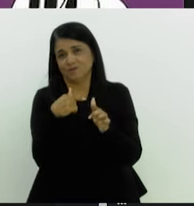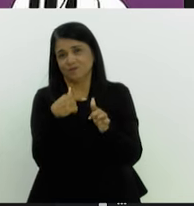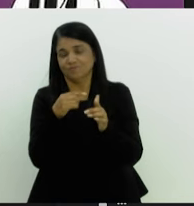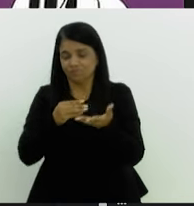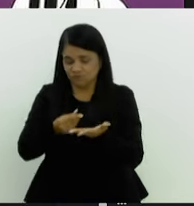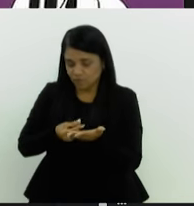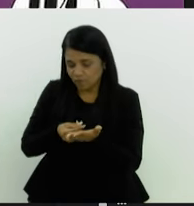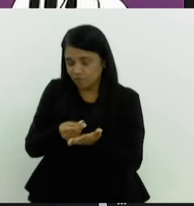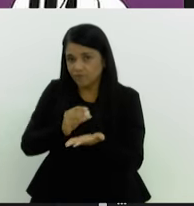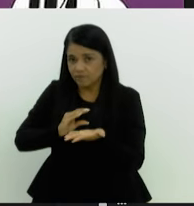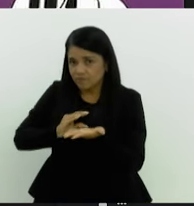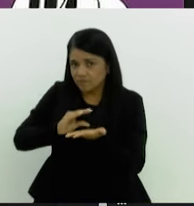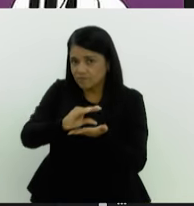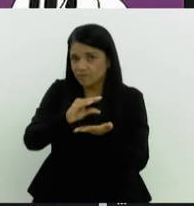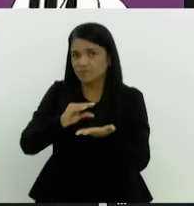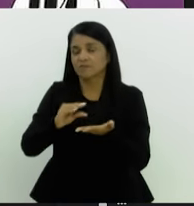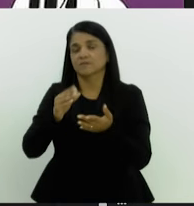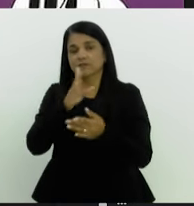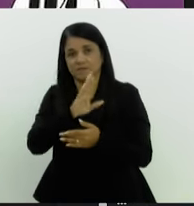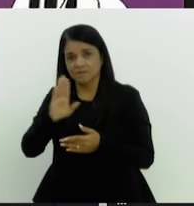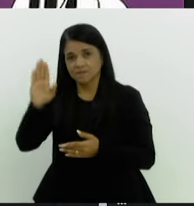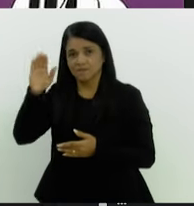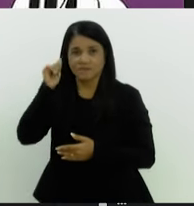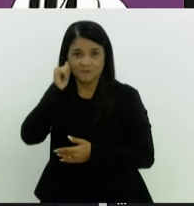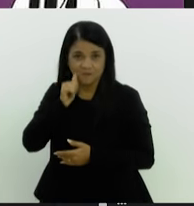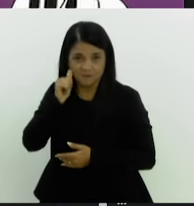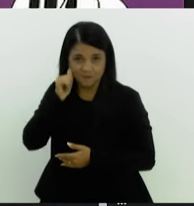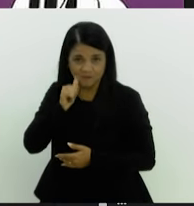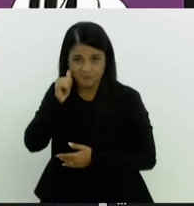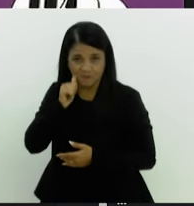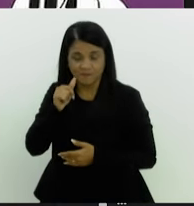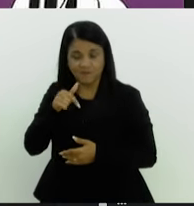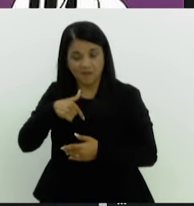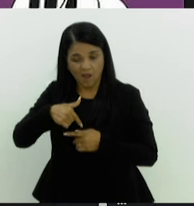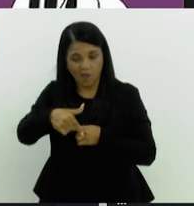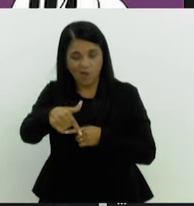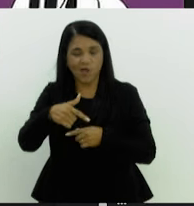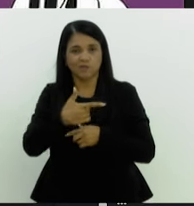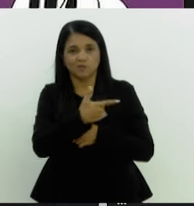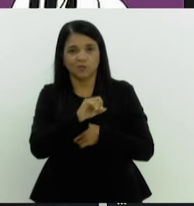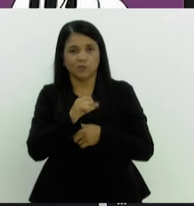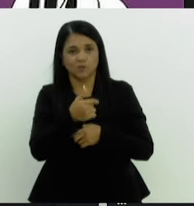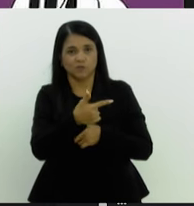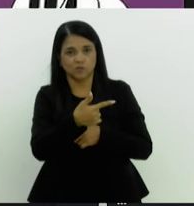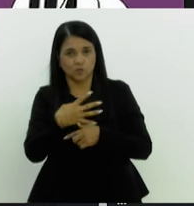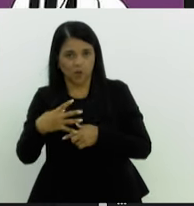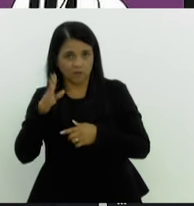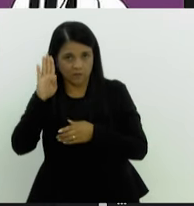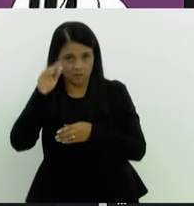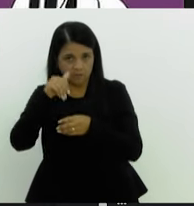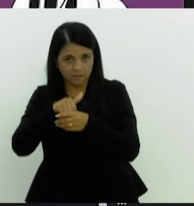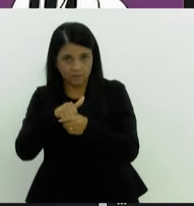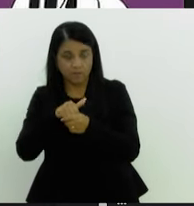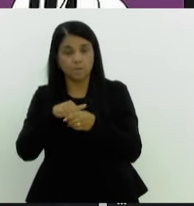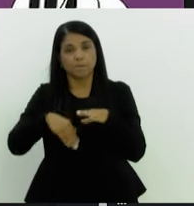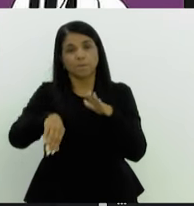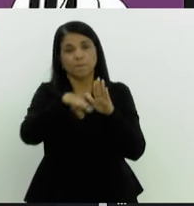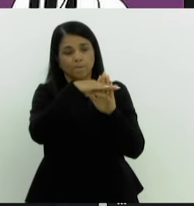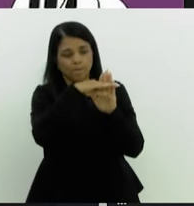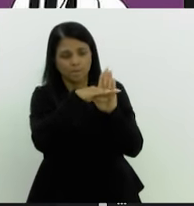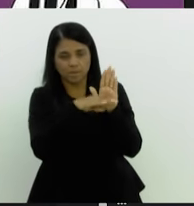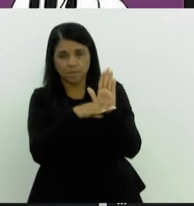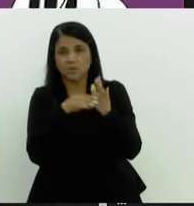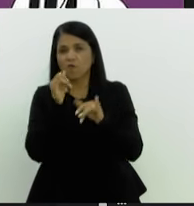financiamento e as candidaturas femininas agora nessas eleições de 2024 pautado num tripé de